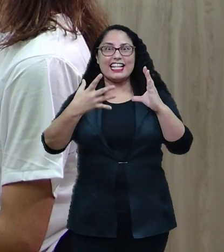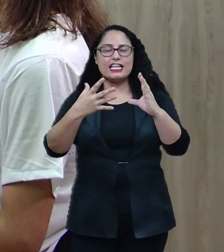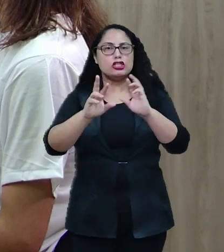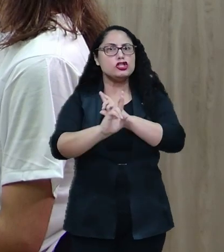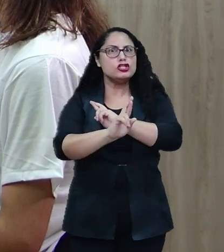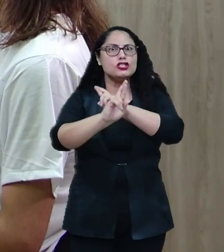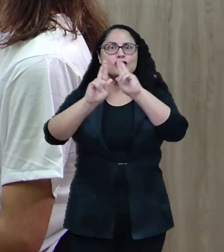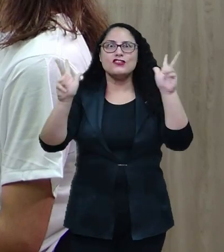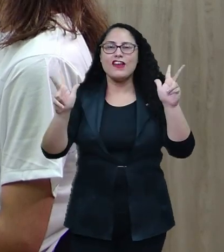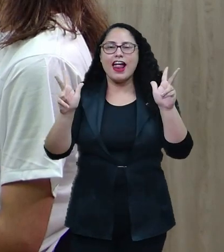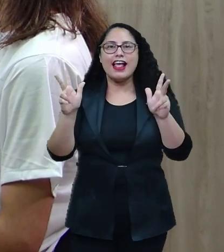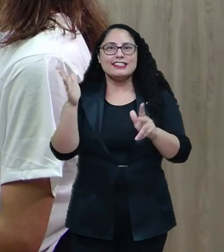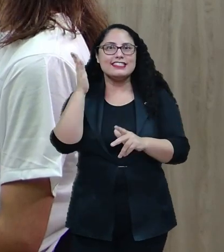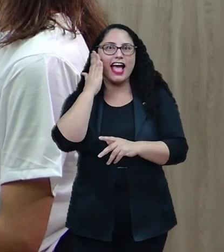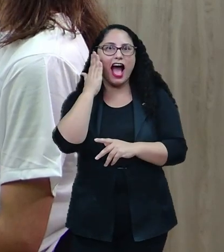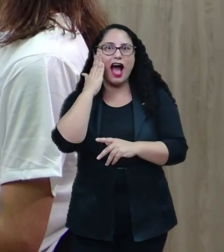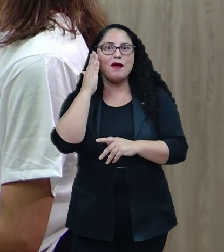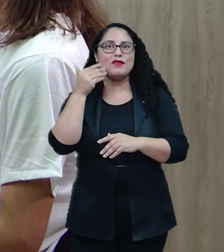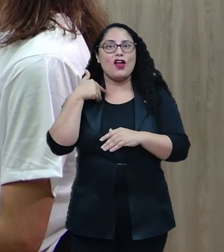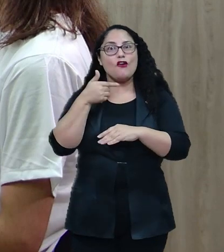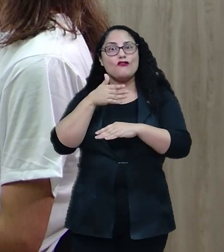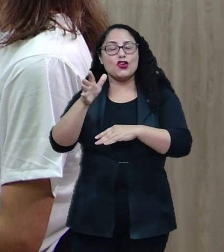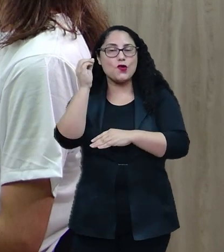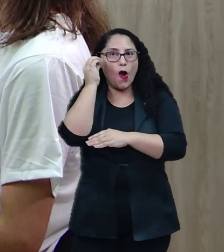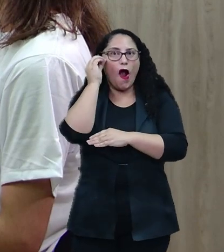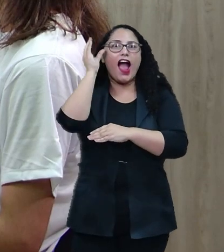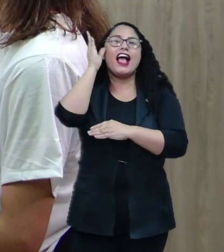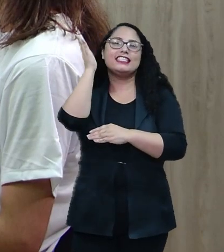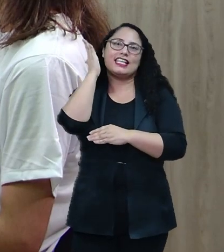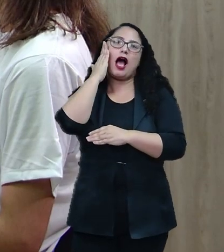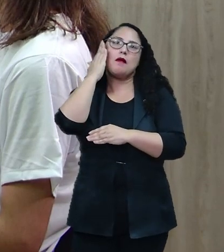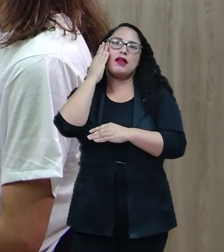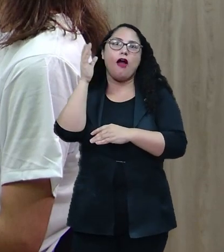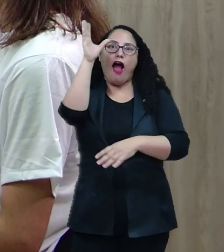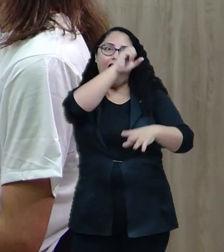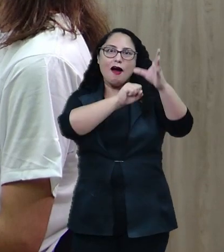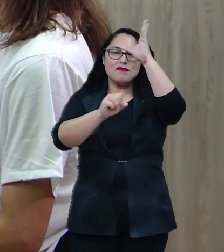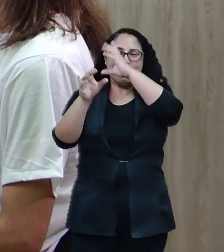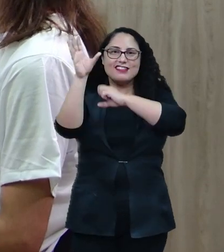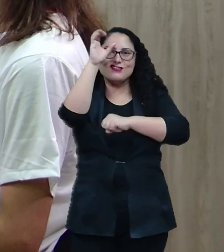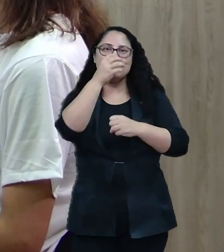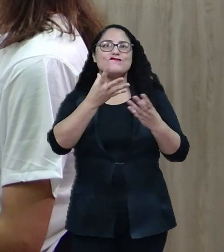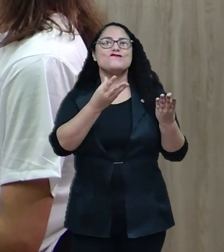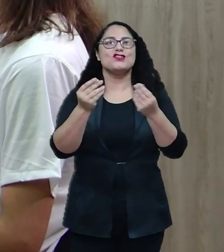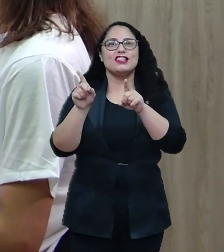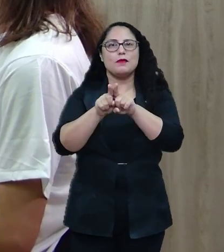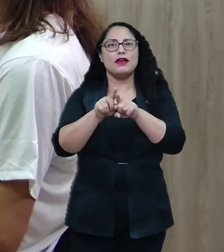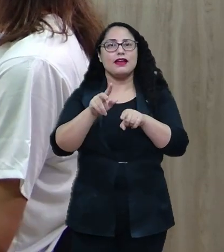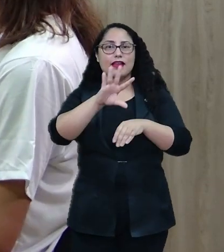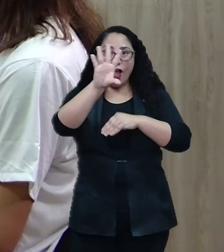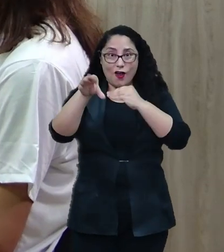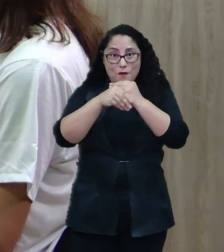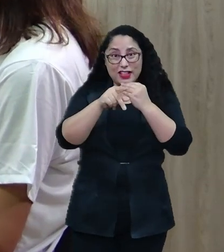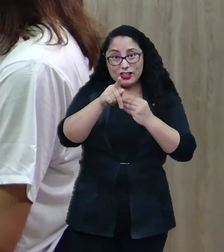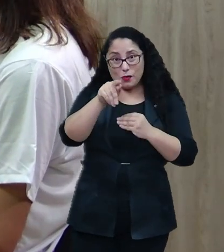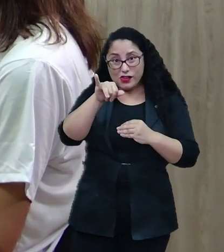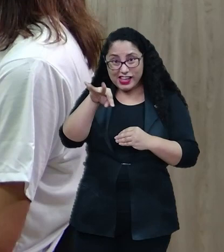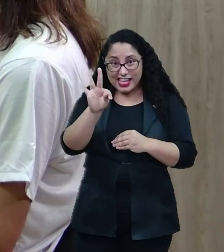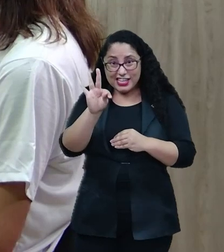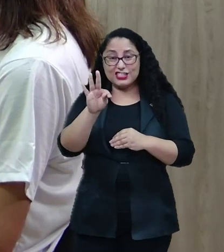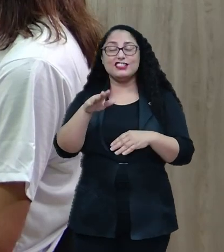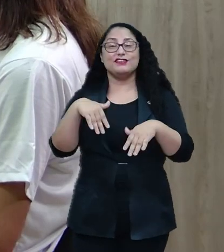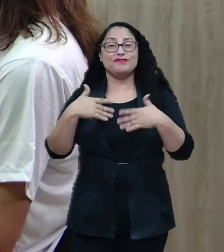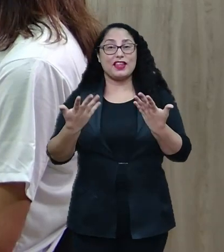completamente diferente, sabe? Então eu fui com os meus conhecimentos e consegui aprender muito também. Você quer falar um pouquinho sobre o kit?